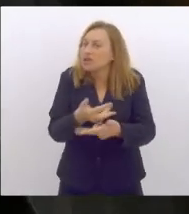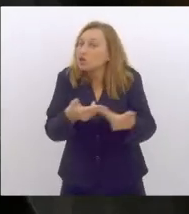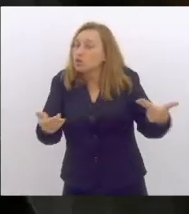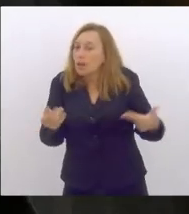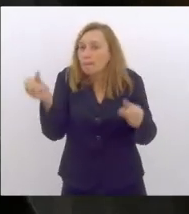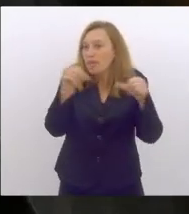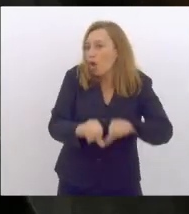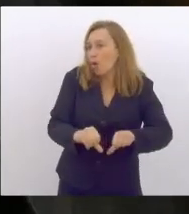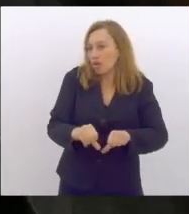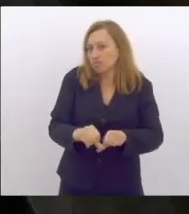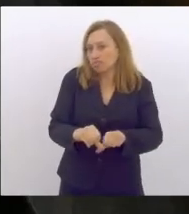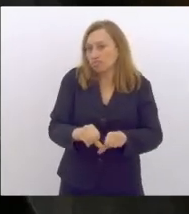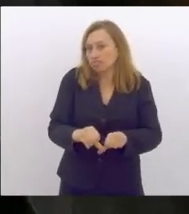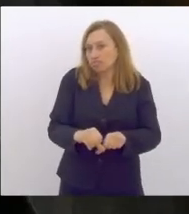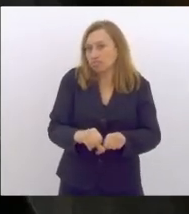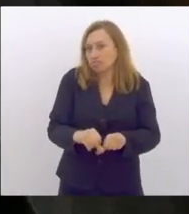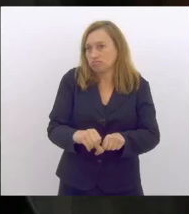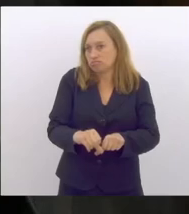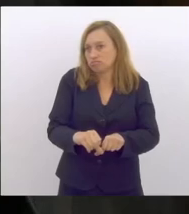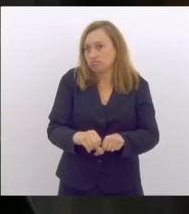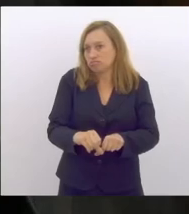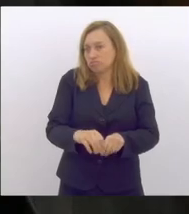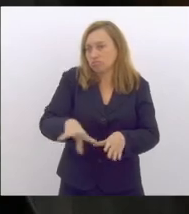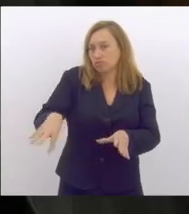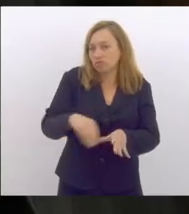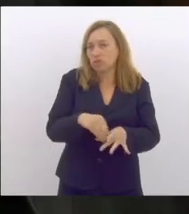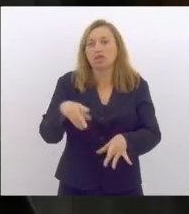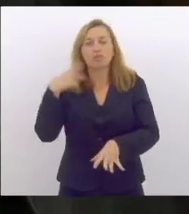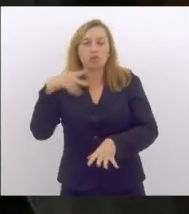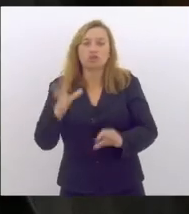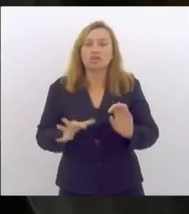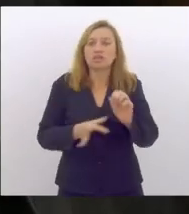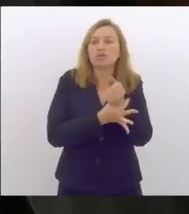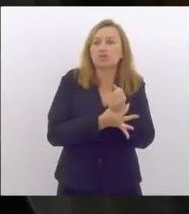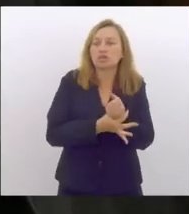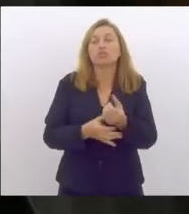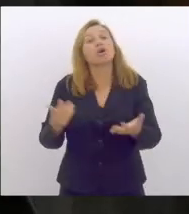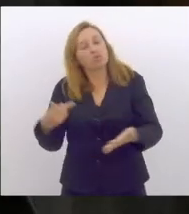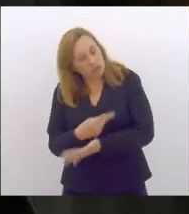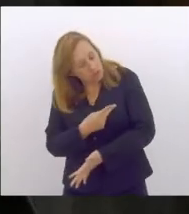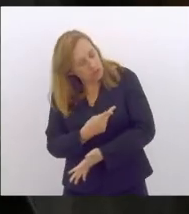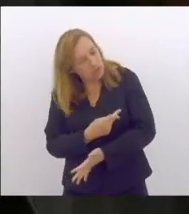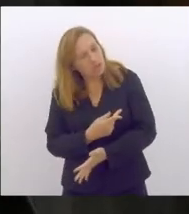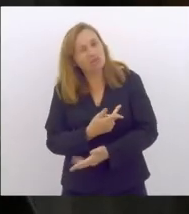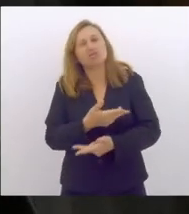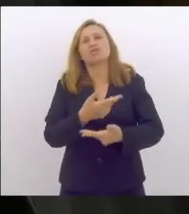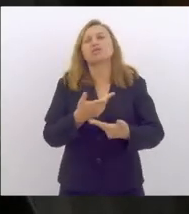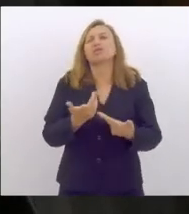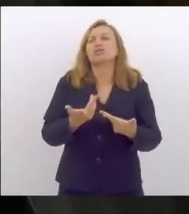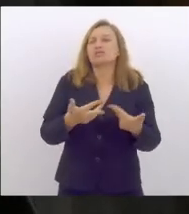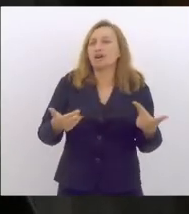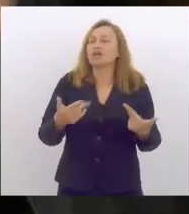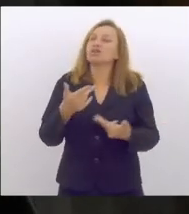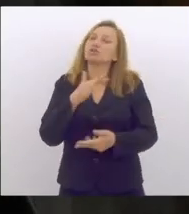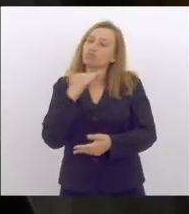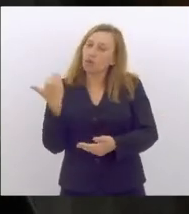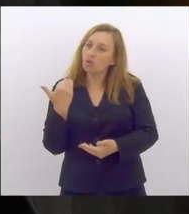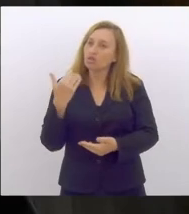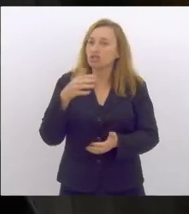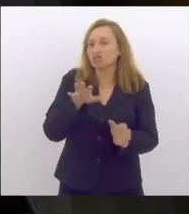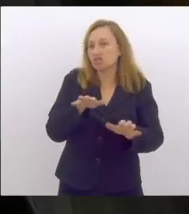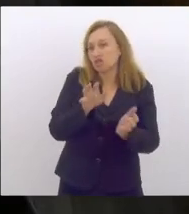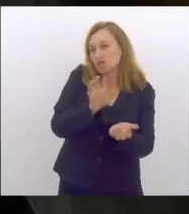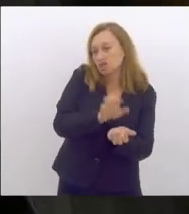piores na implementação da sua política de segurança como tem acontecido várias chacinas Jacarezinho